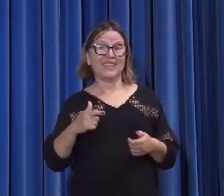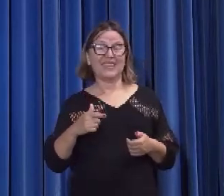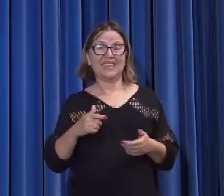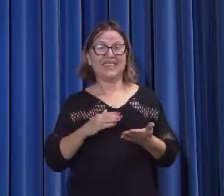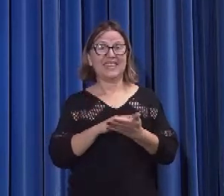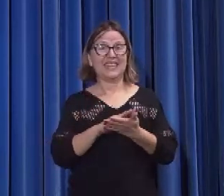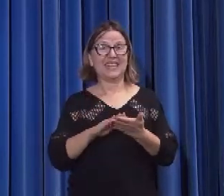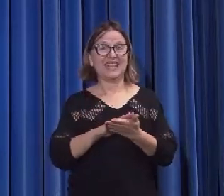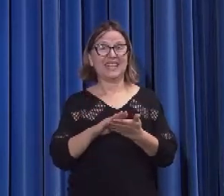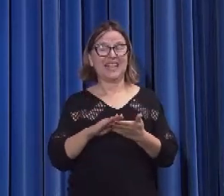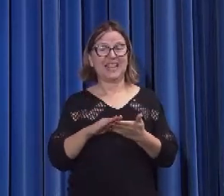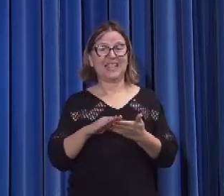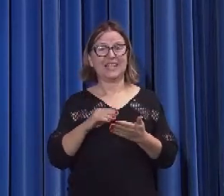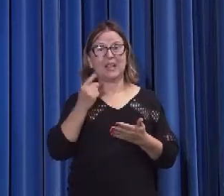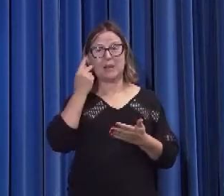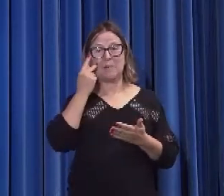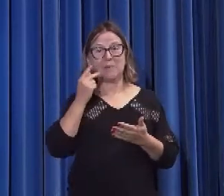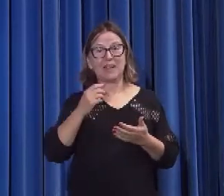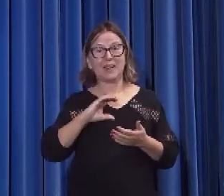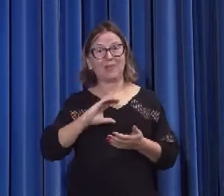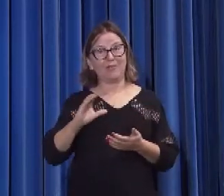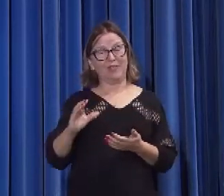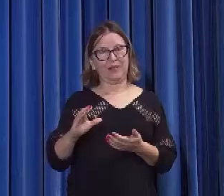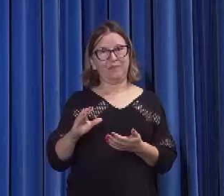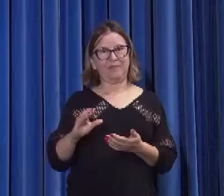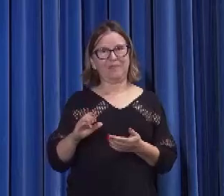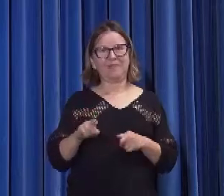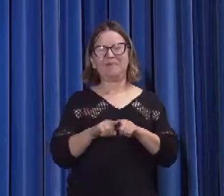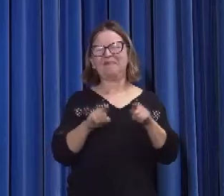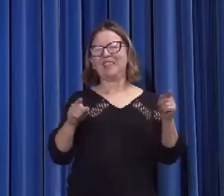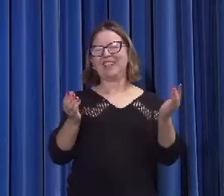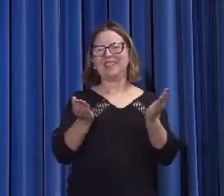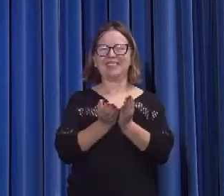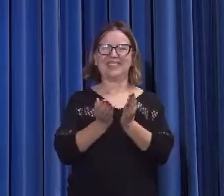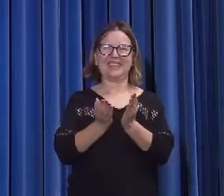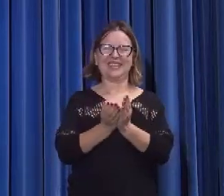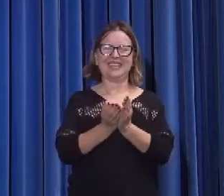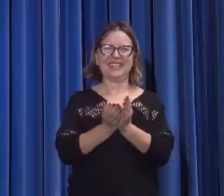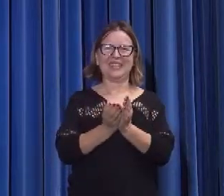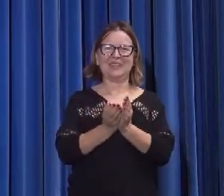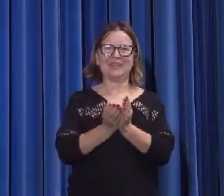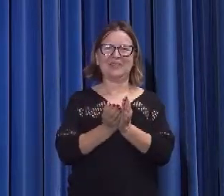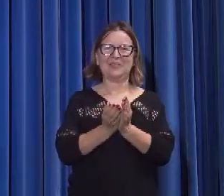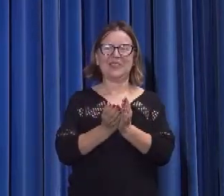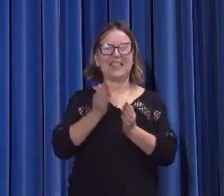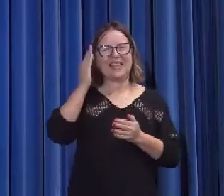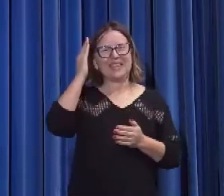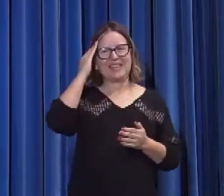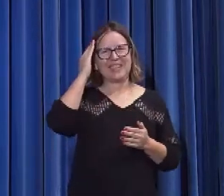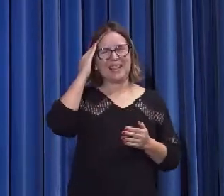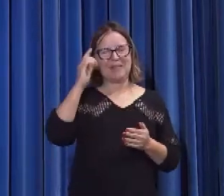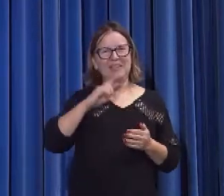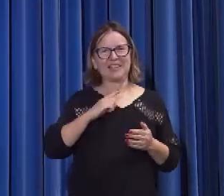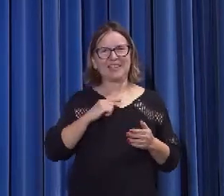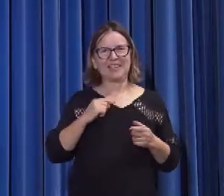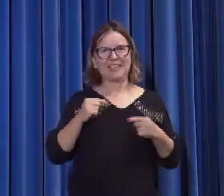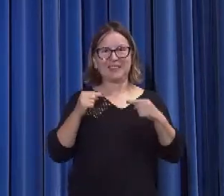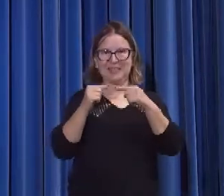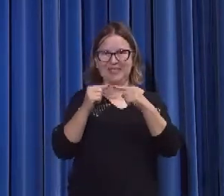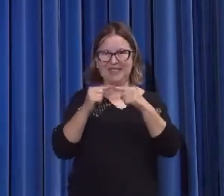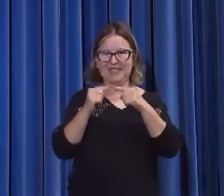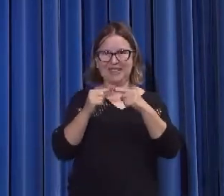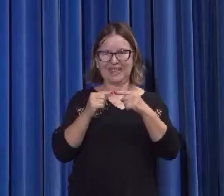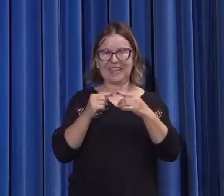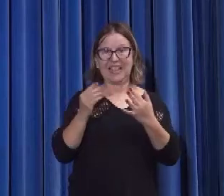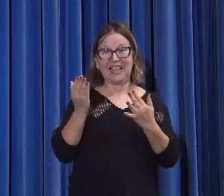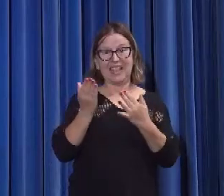do cristão o levam a perseverar, pois ele sabe que existe uma conexão entre a dificuldade